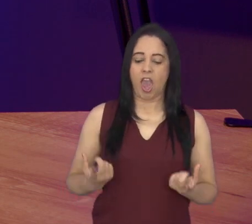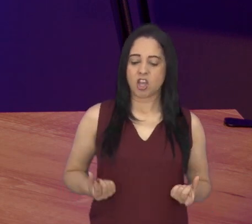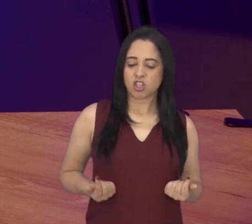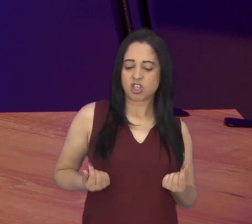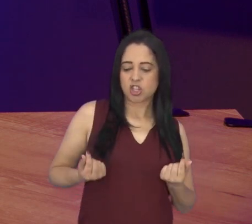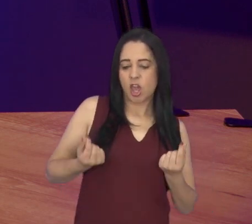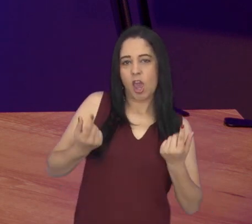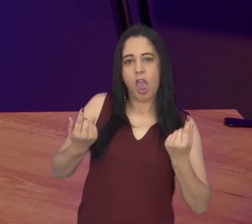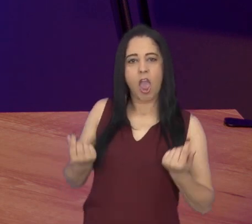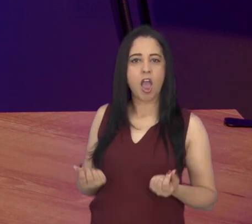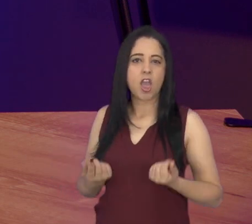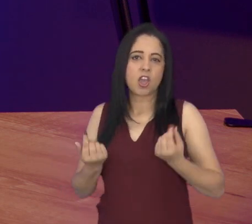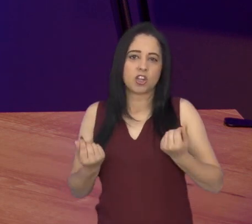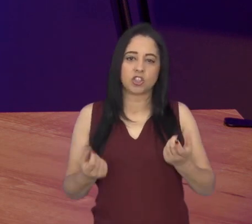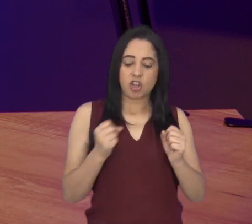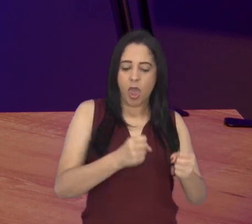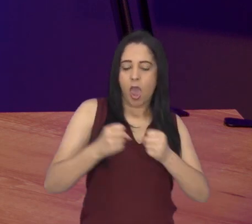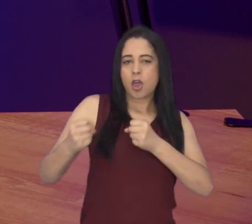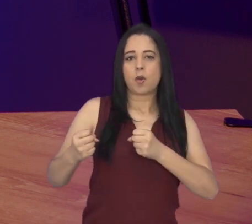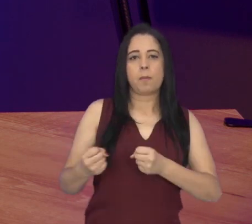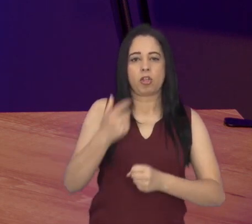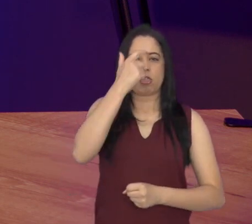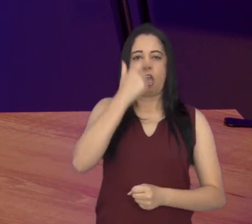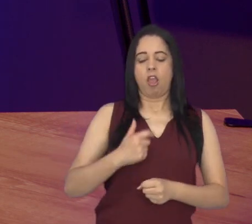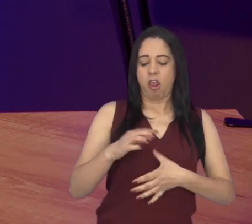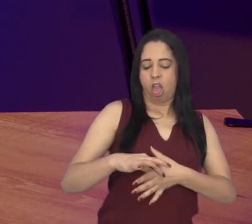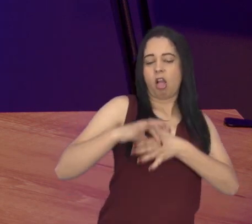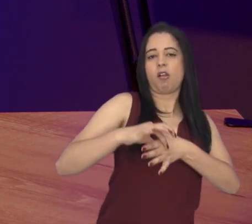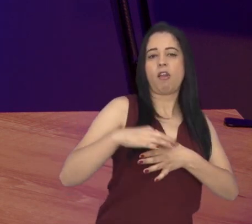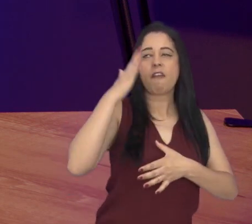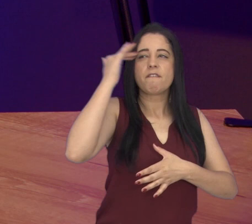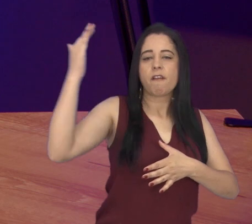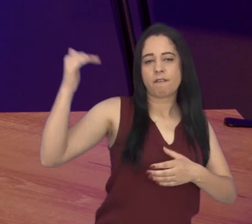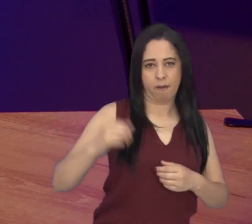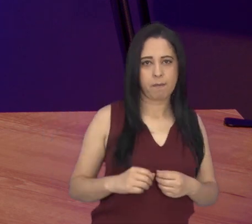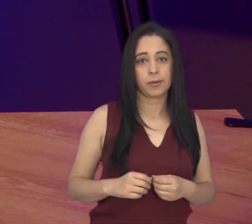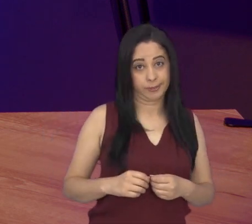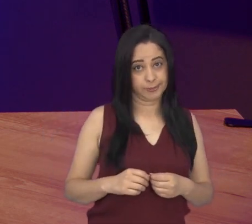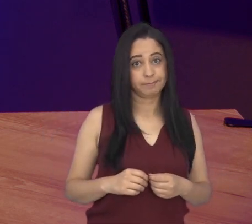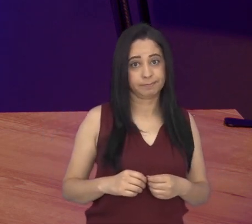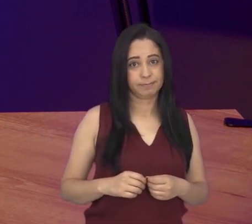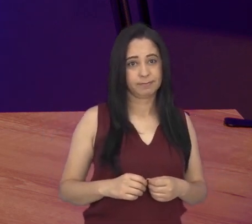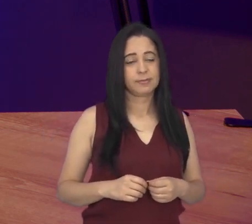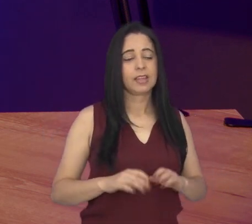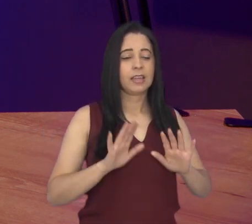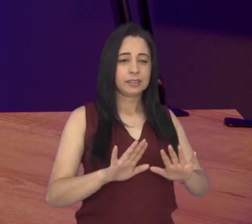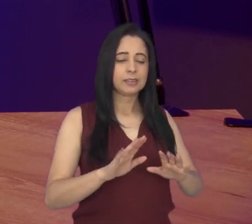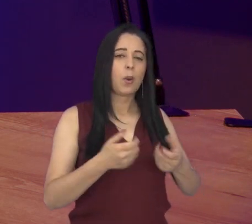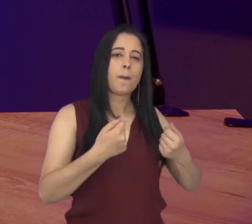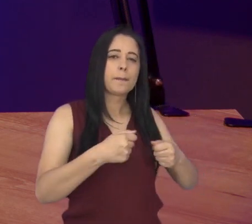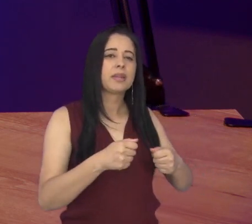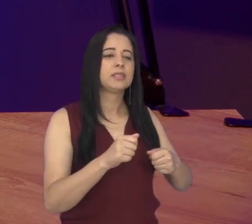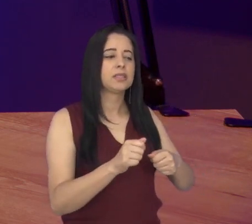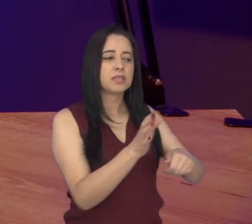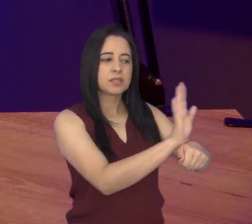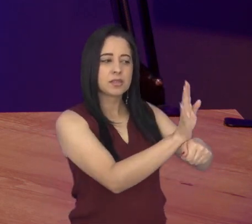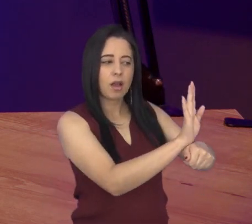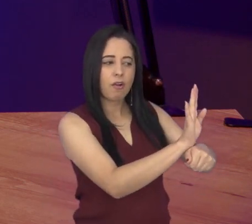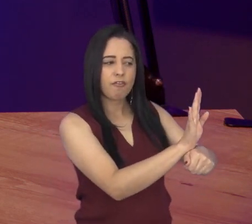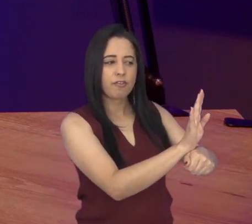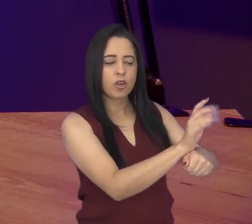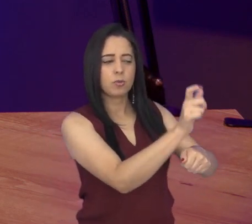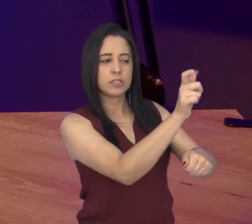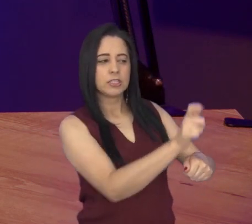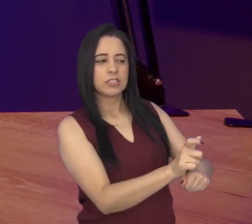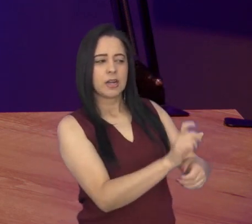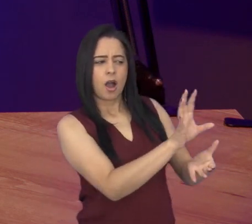dinheiro, pelo poder mesmo de você poder fazer o que você quiser. Então, realmente, ter heróis da